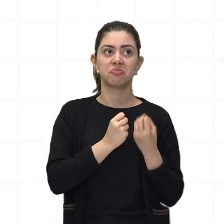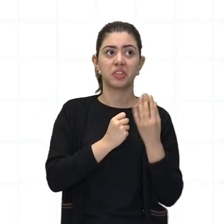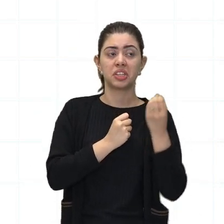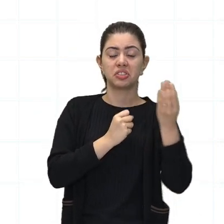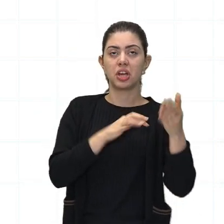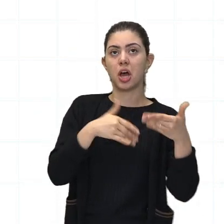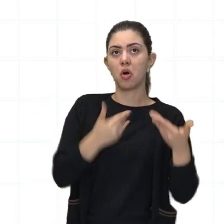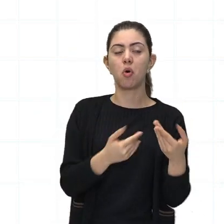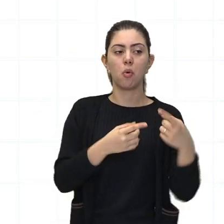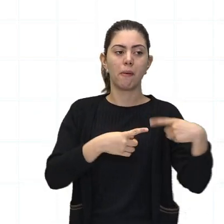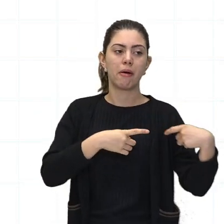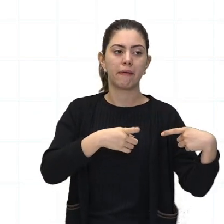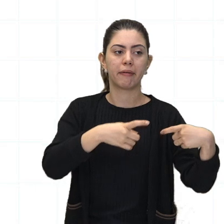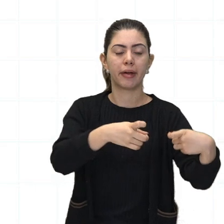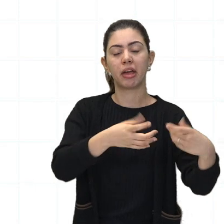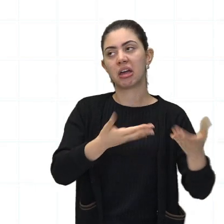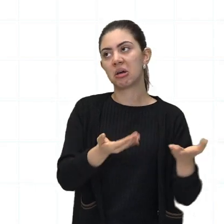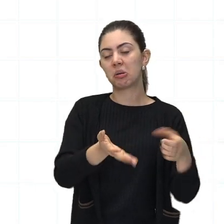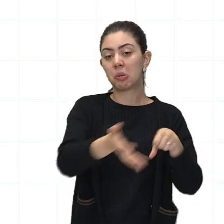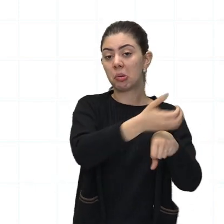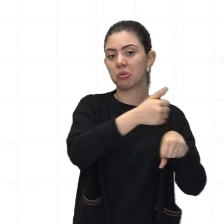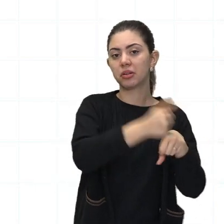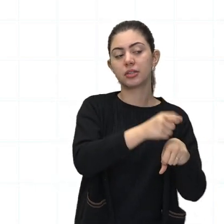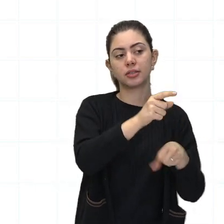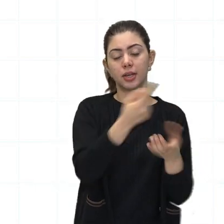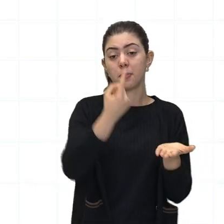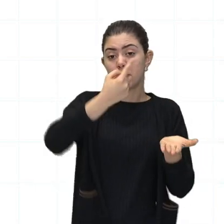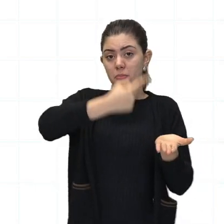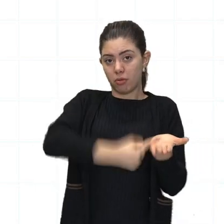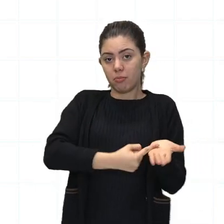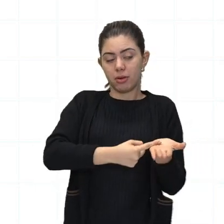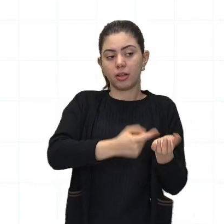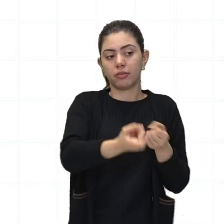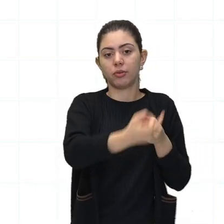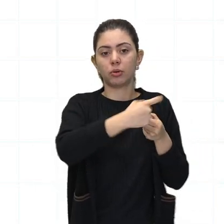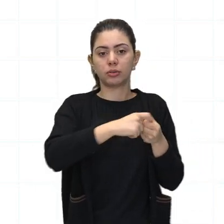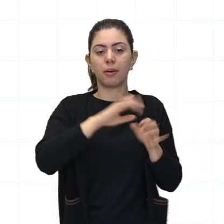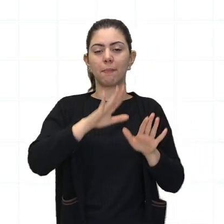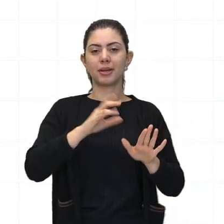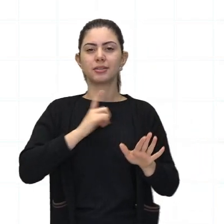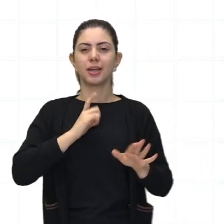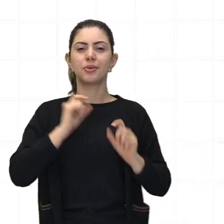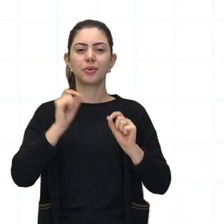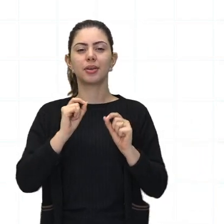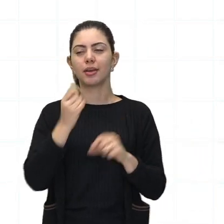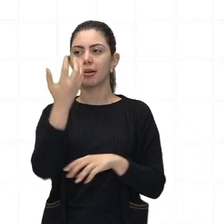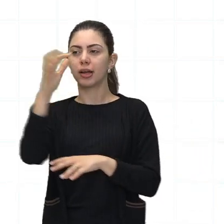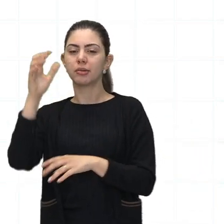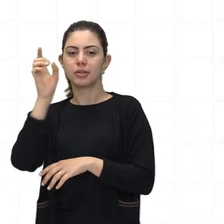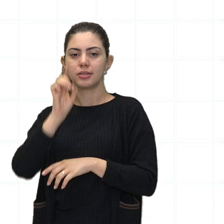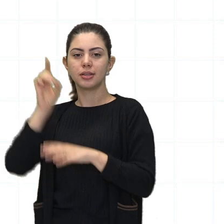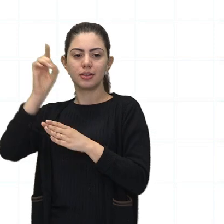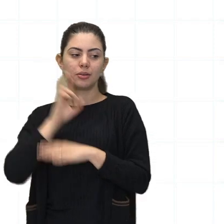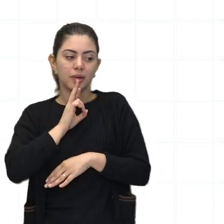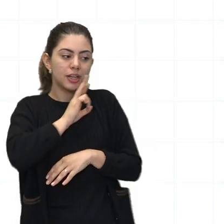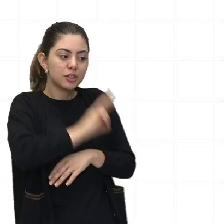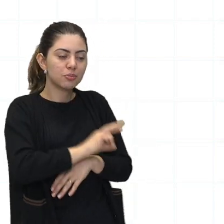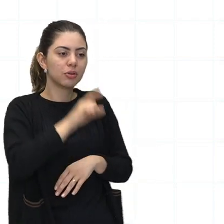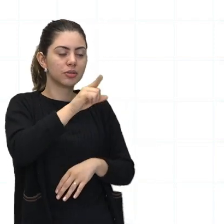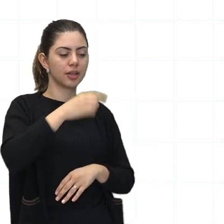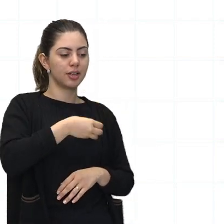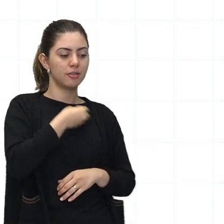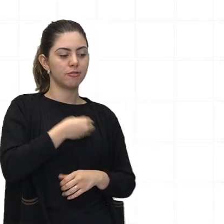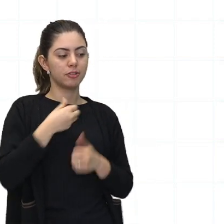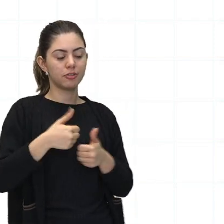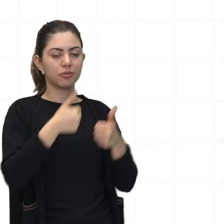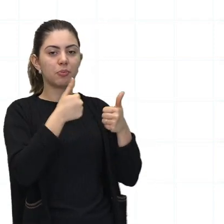conquista e prometeu que iria voltar. E a resposta vai nessa ideia de que ele está vivo, ele tá são, ele não está louco, ele não enlouqueceu, ele sabe